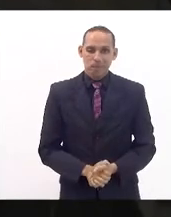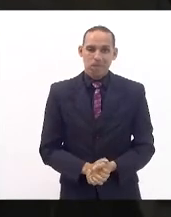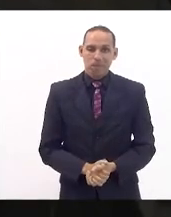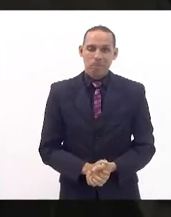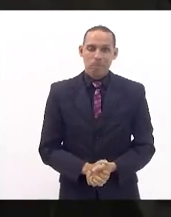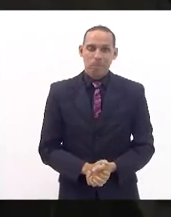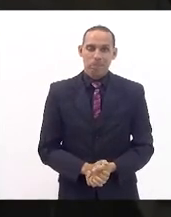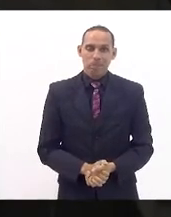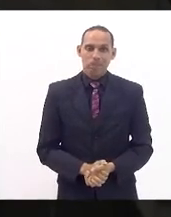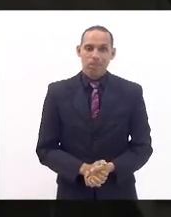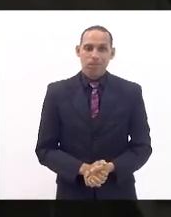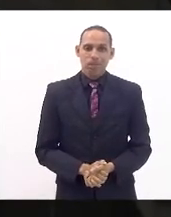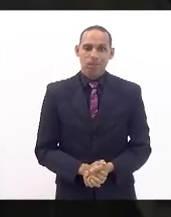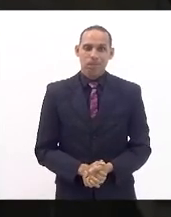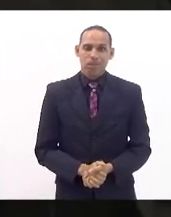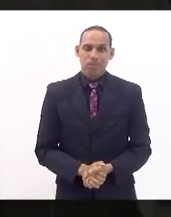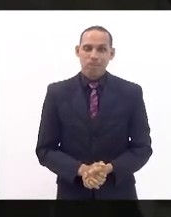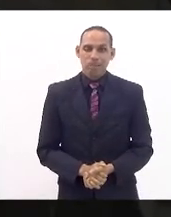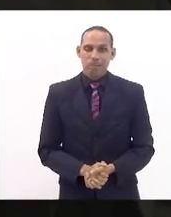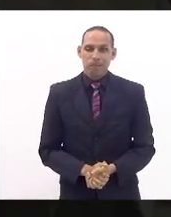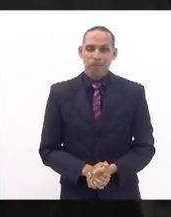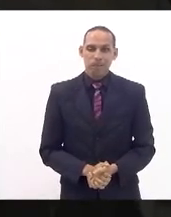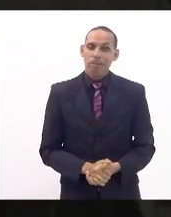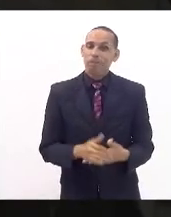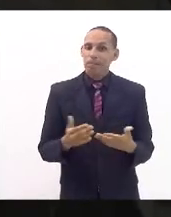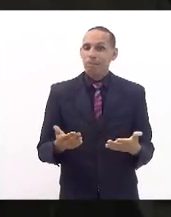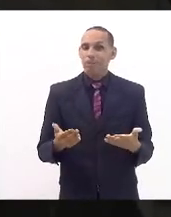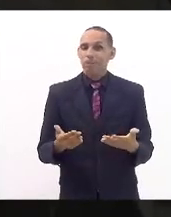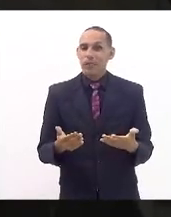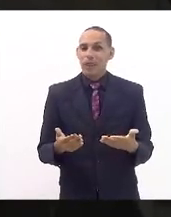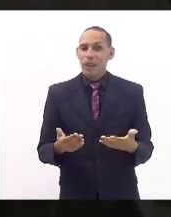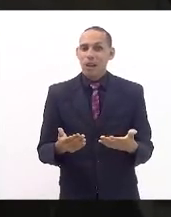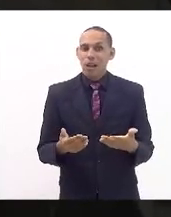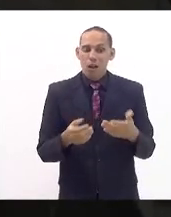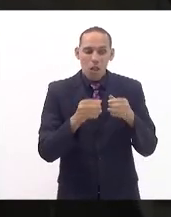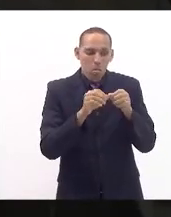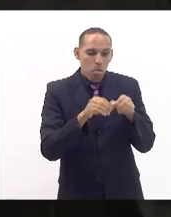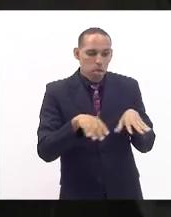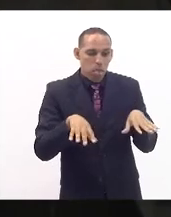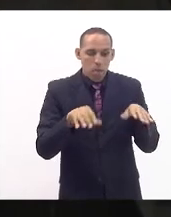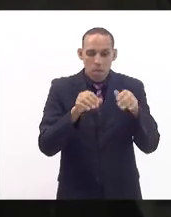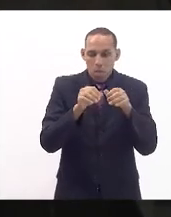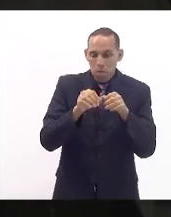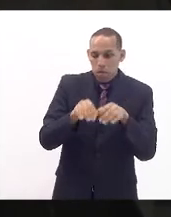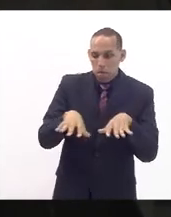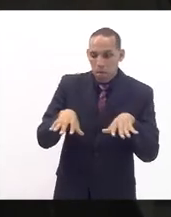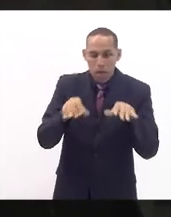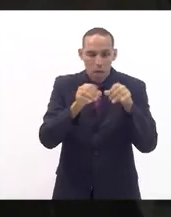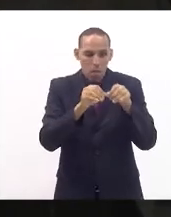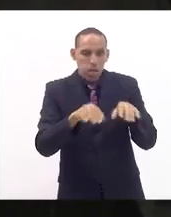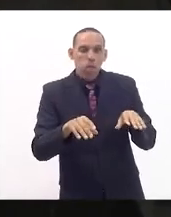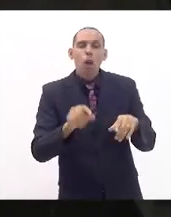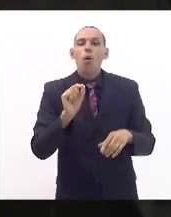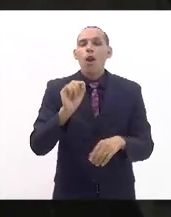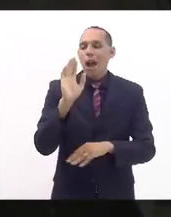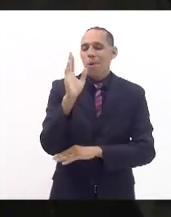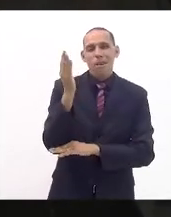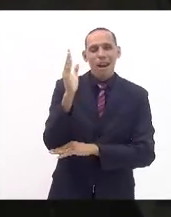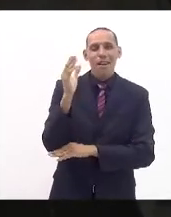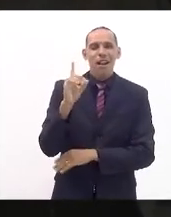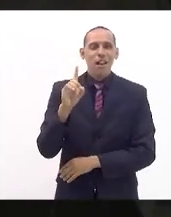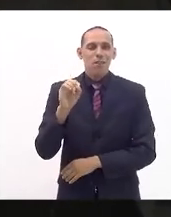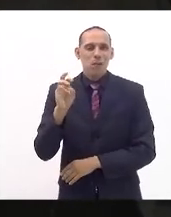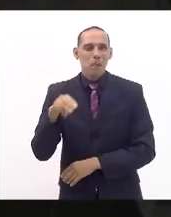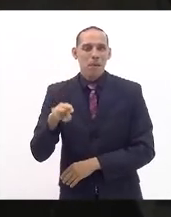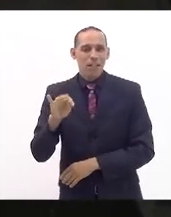E ajuda toda a sorte de apodrecimento, né, dos próprios dormentes, aqueles que a grande